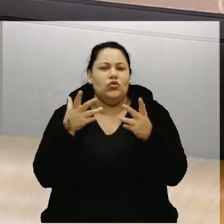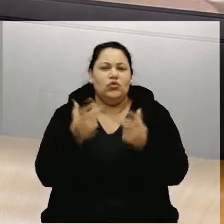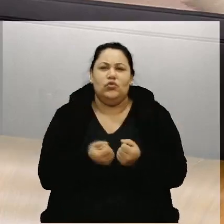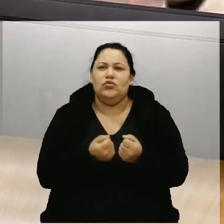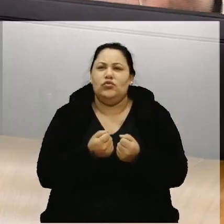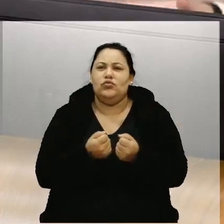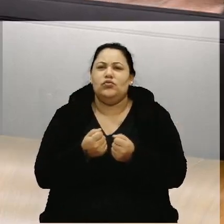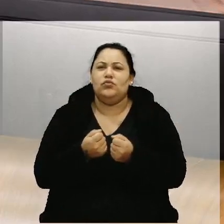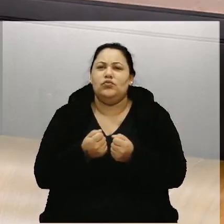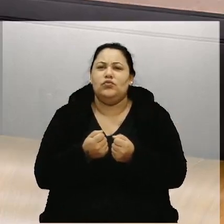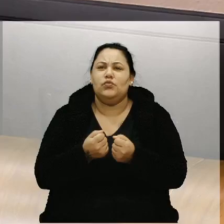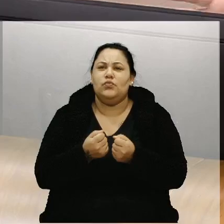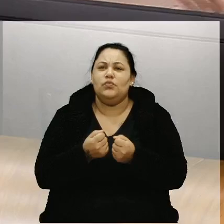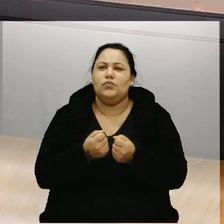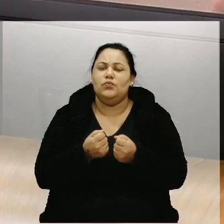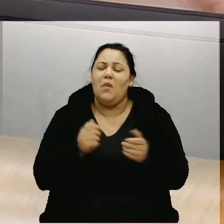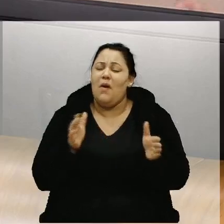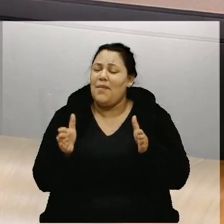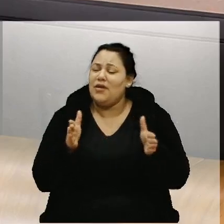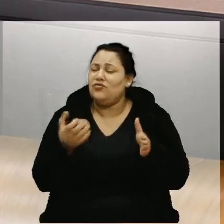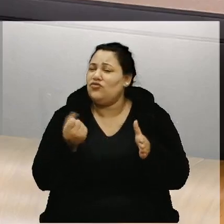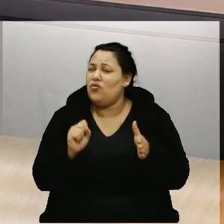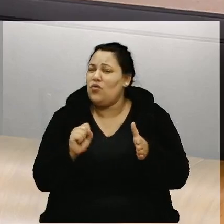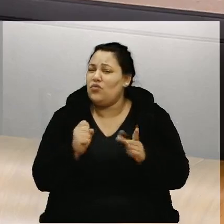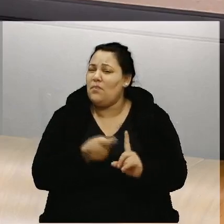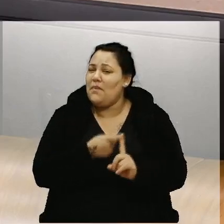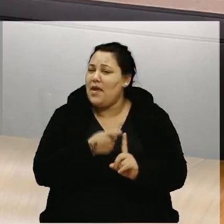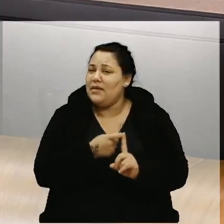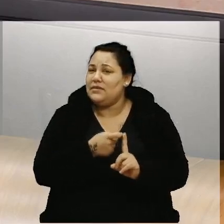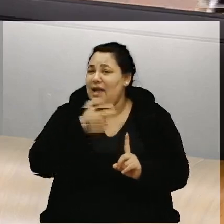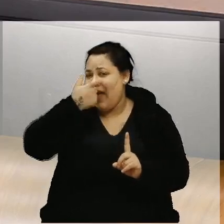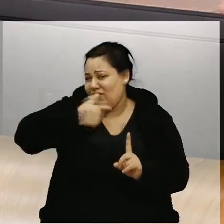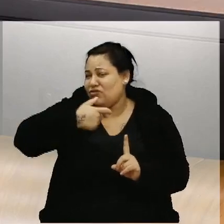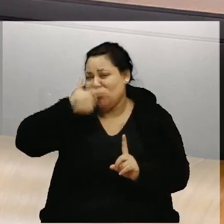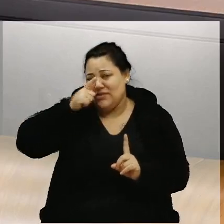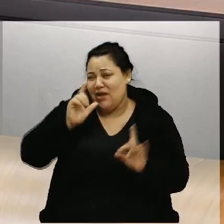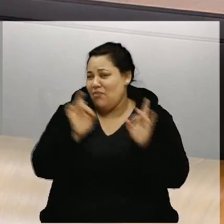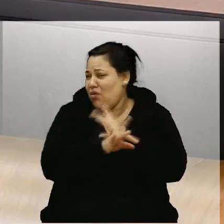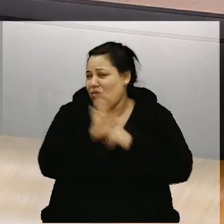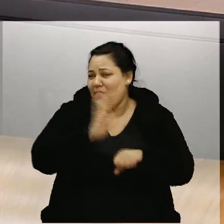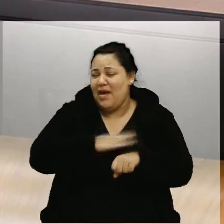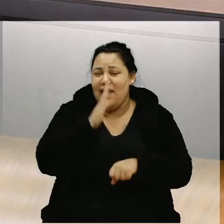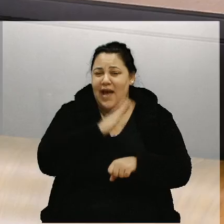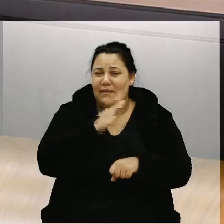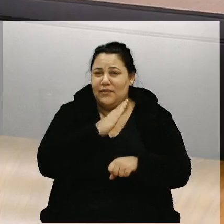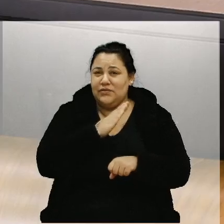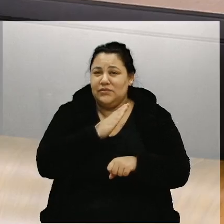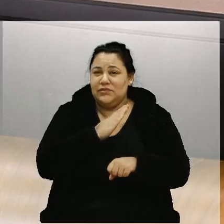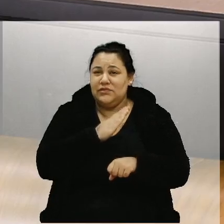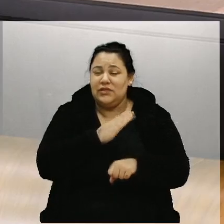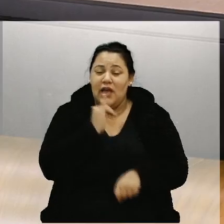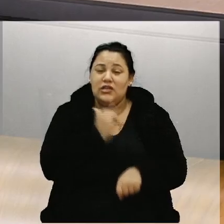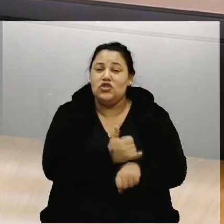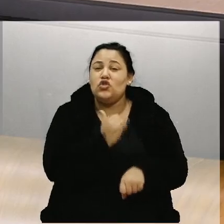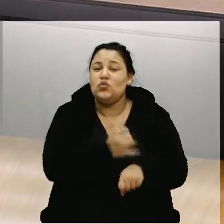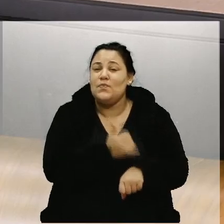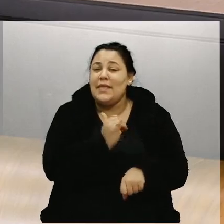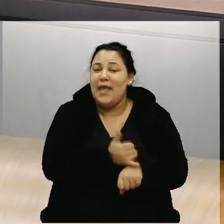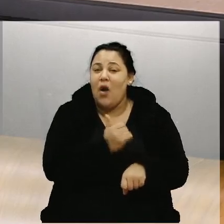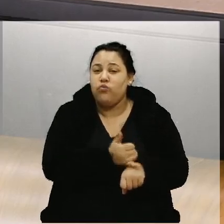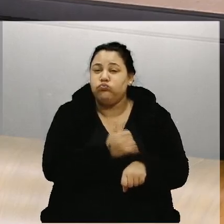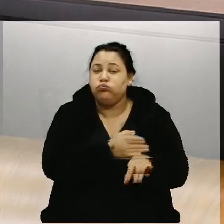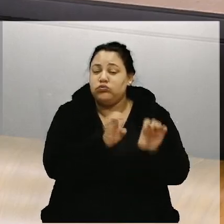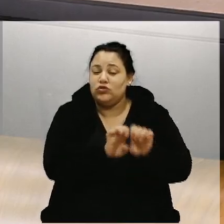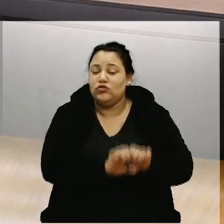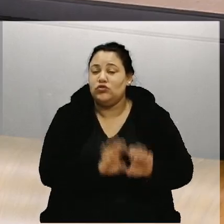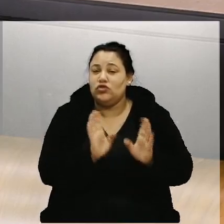de 8 meses, mas o ministro anunciou que deve fazer em menos tempo que isso, e A estrutura metálica, aquela, já está sendo